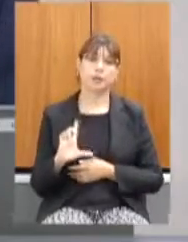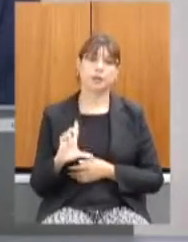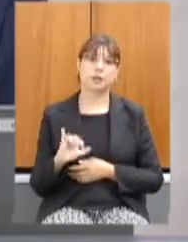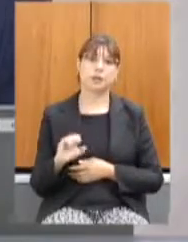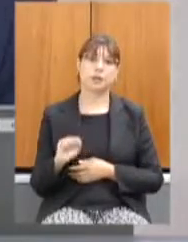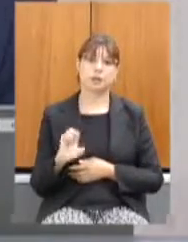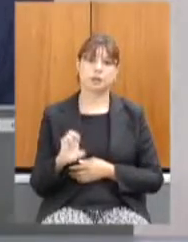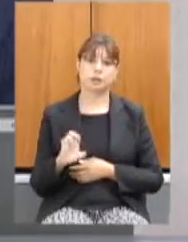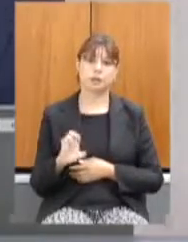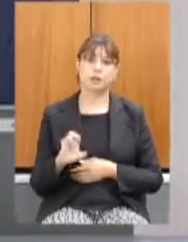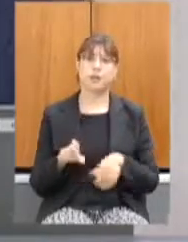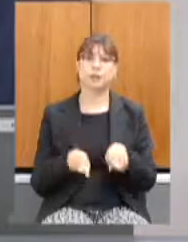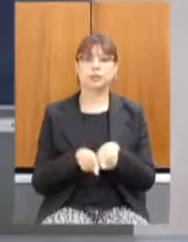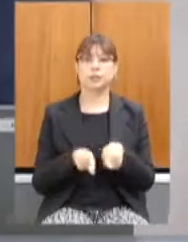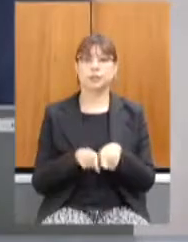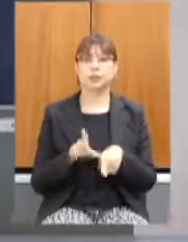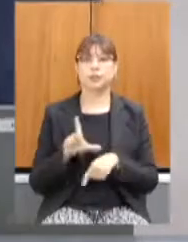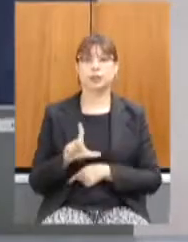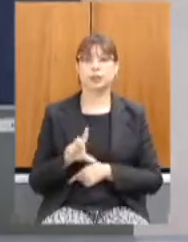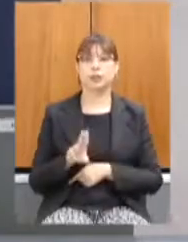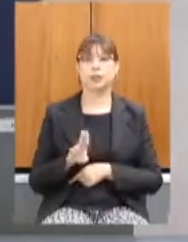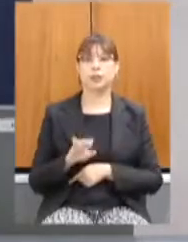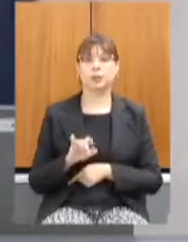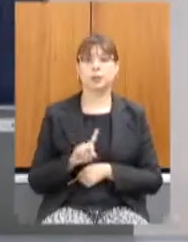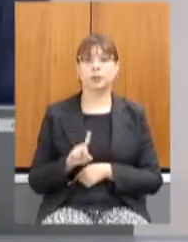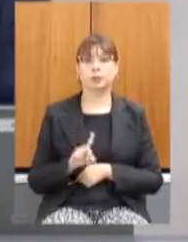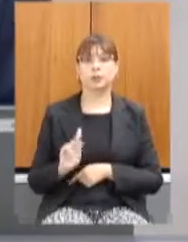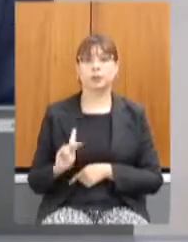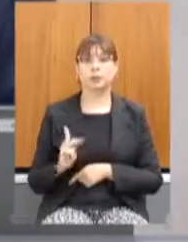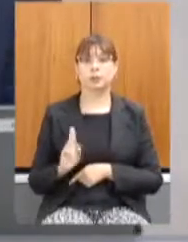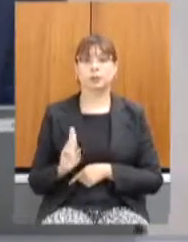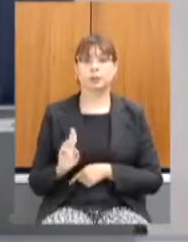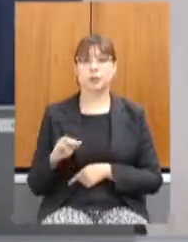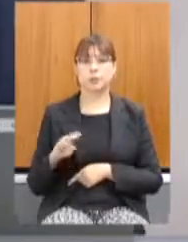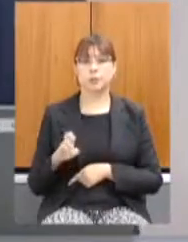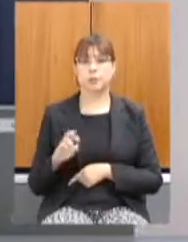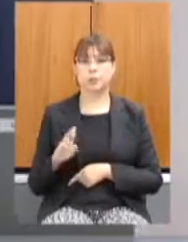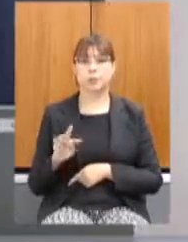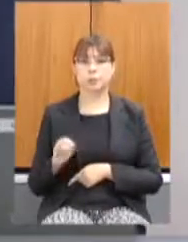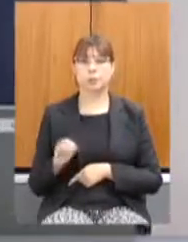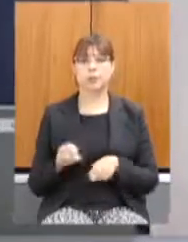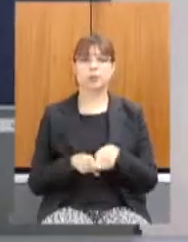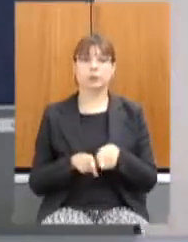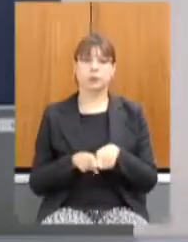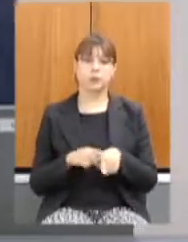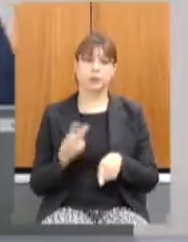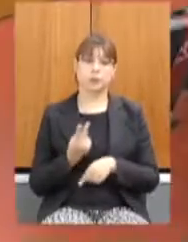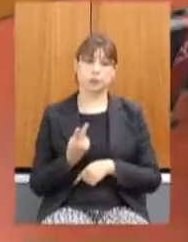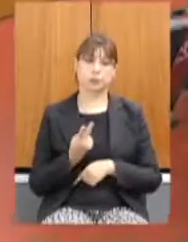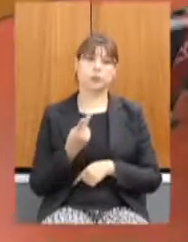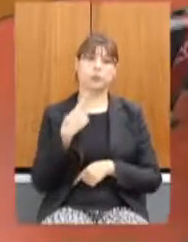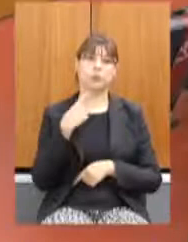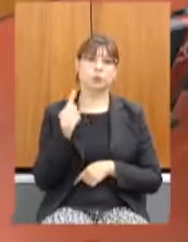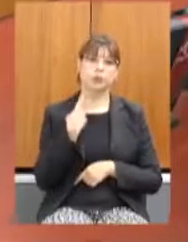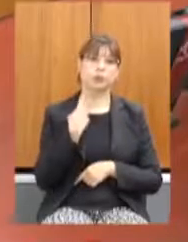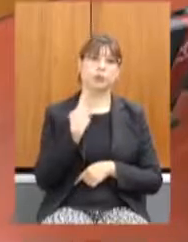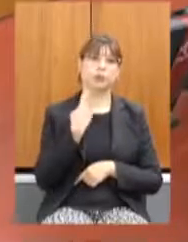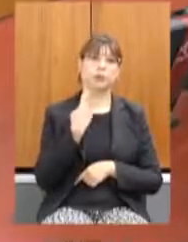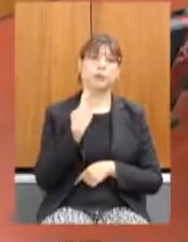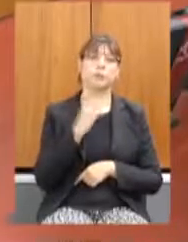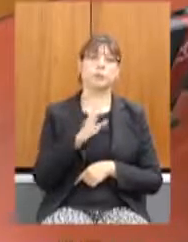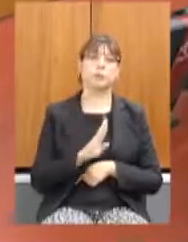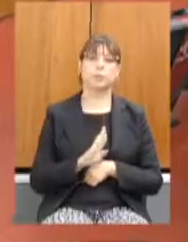Humberto além da deputada Beatriz Cerqueira Professor Cleiton que estão aqui presentes